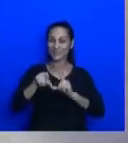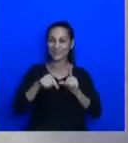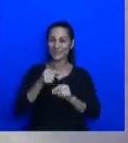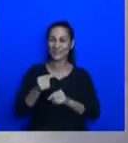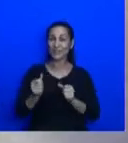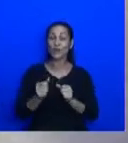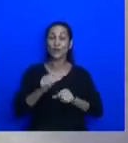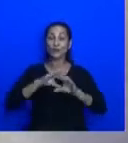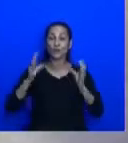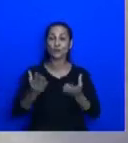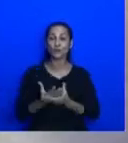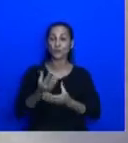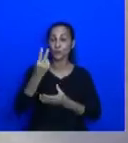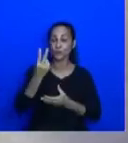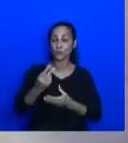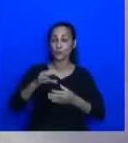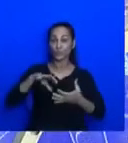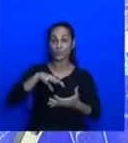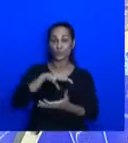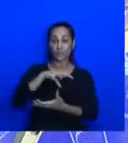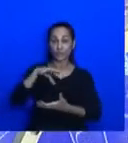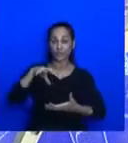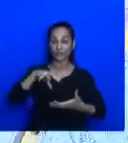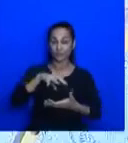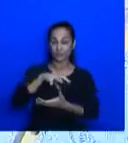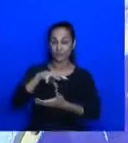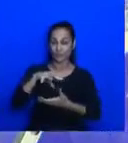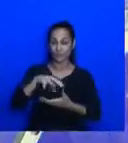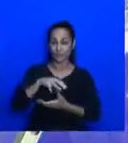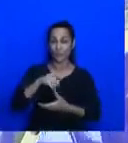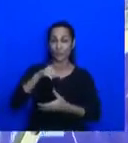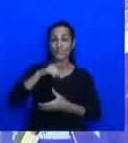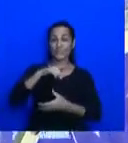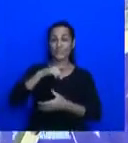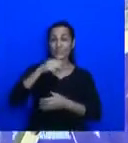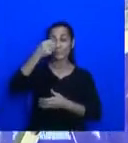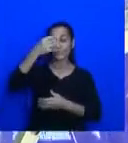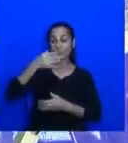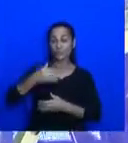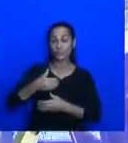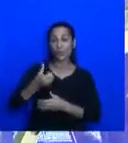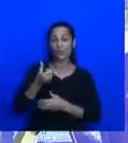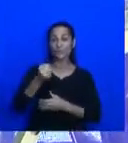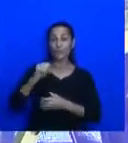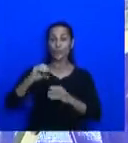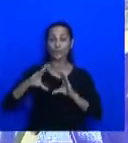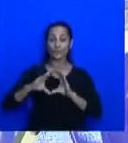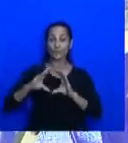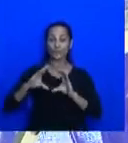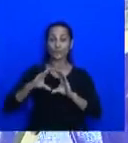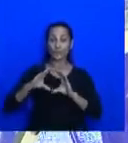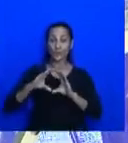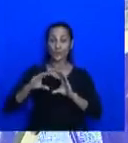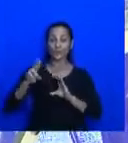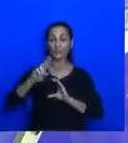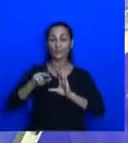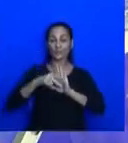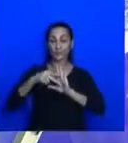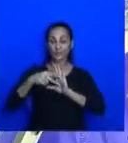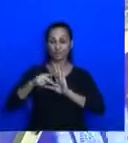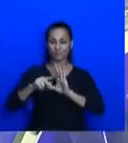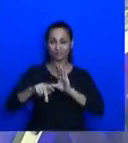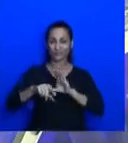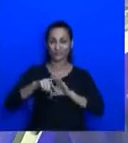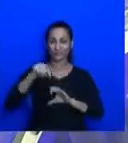sorteio. Nosso globo número 2 está aqui preparado, já está girando e o suporte está carregado com as 80 bolas que são necessárias